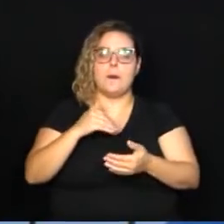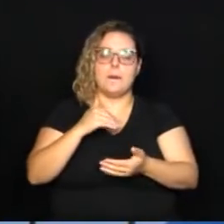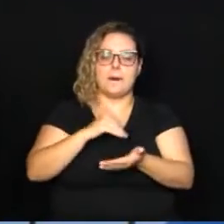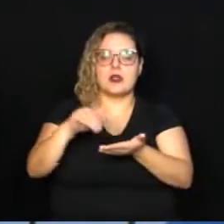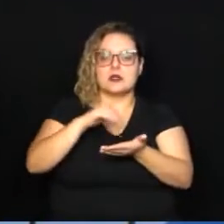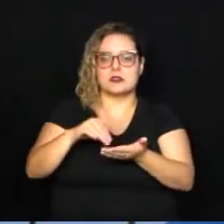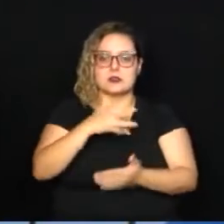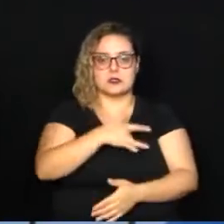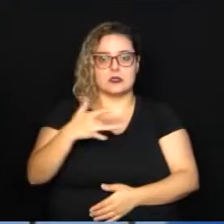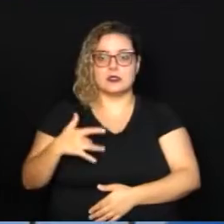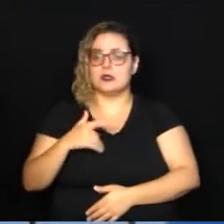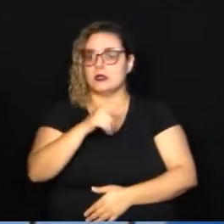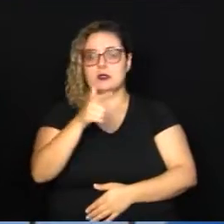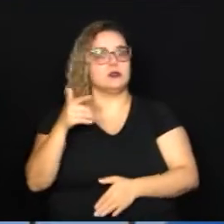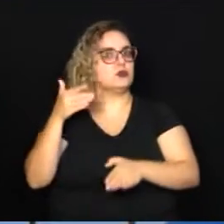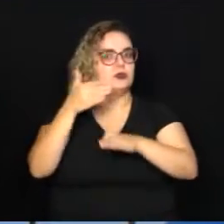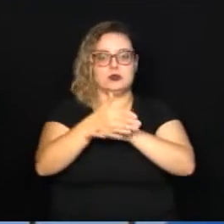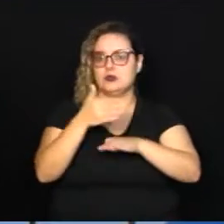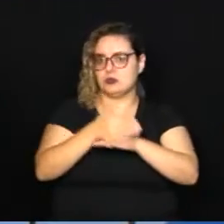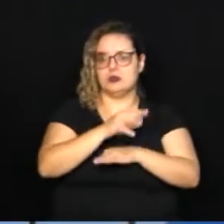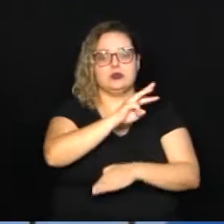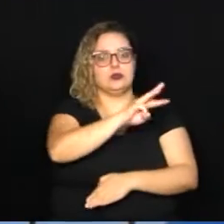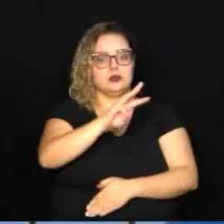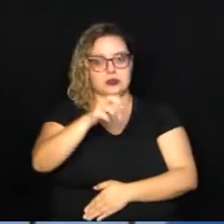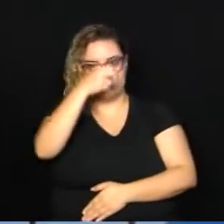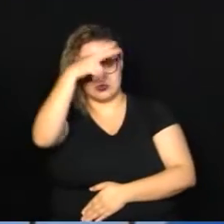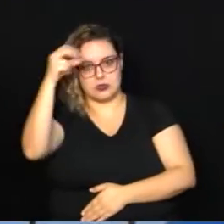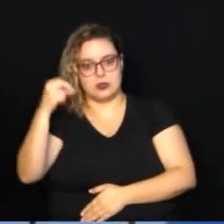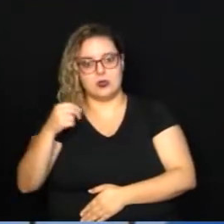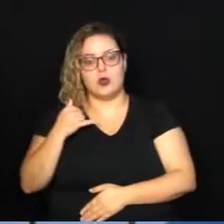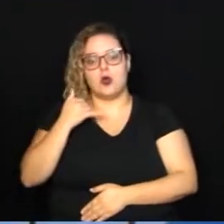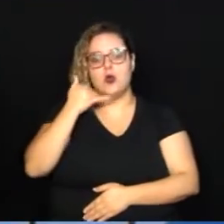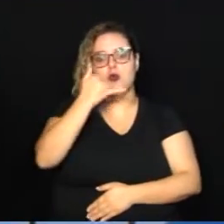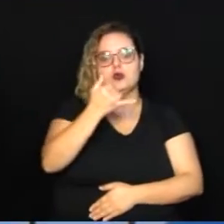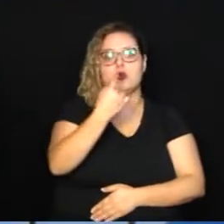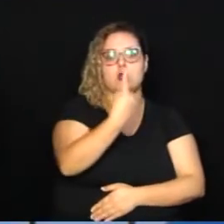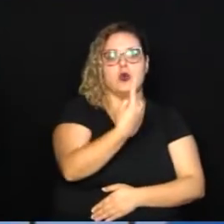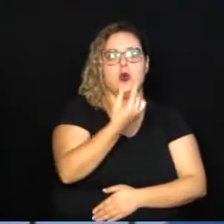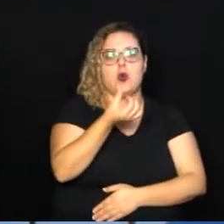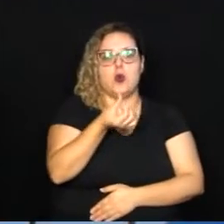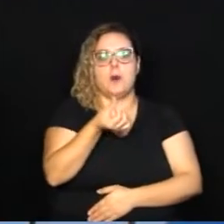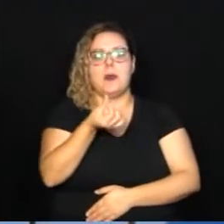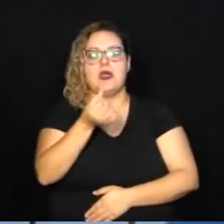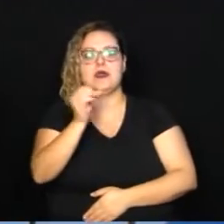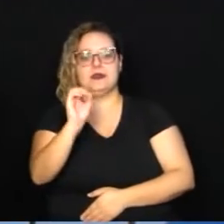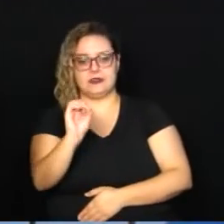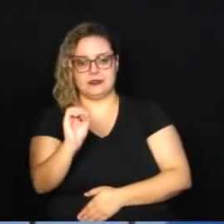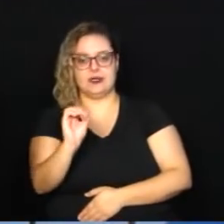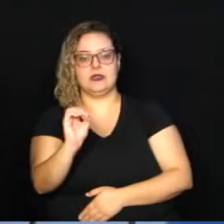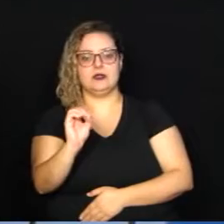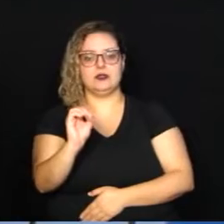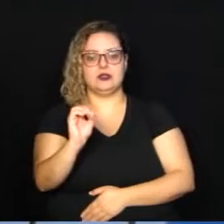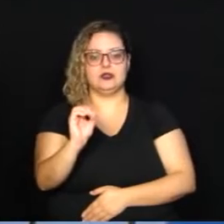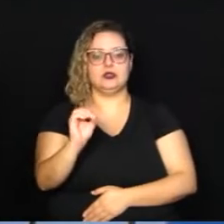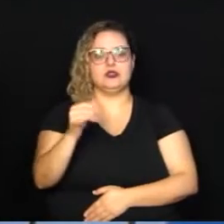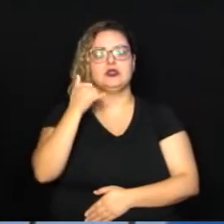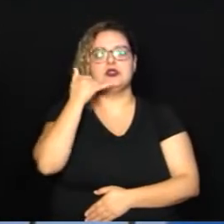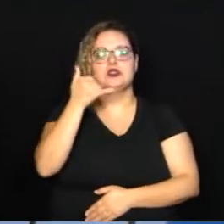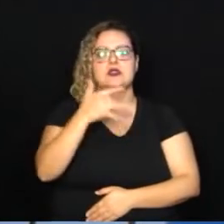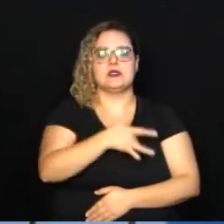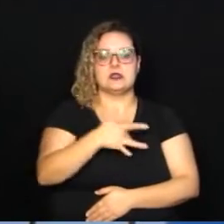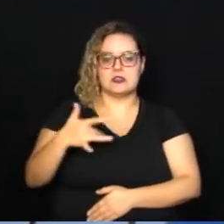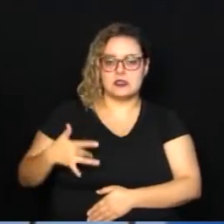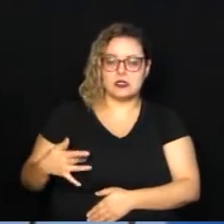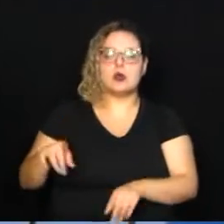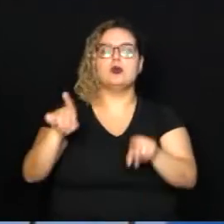tem acesso ao site da Prefeitura? Disque 160, que é o Disque Saúde aqui em Campinas,